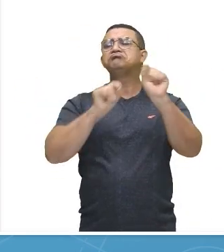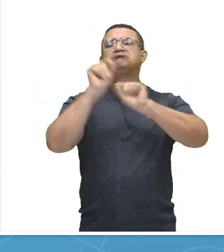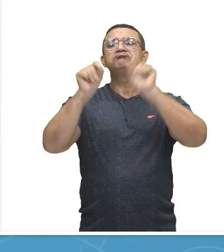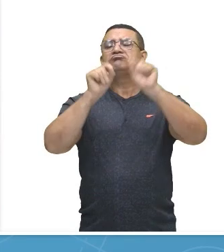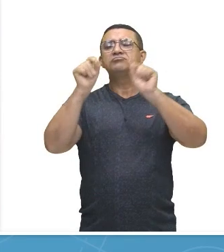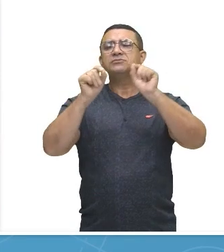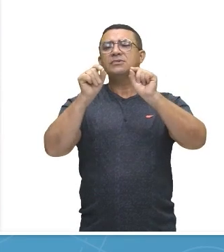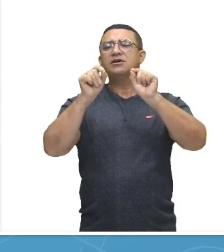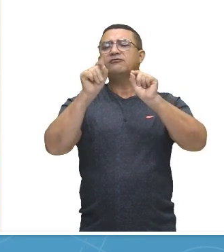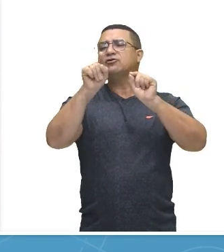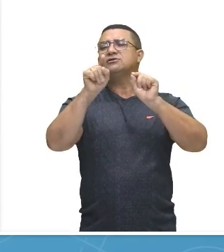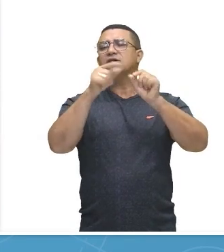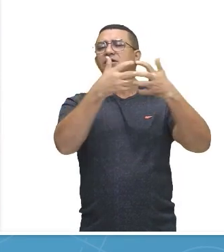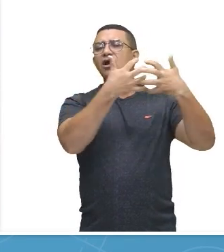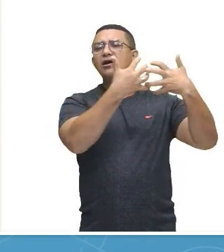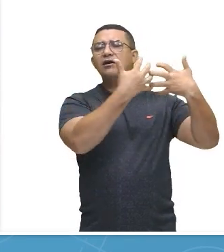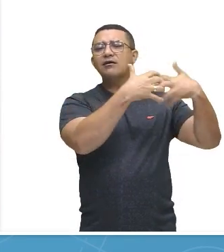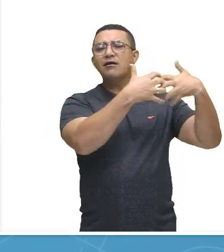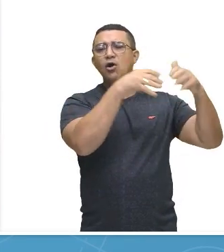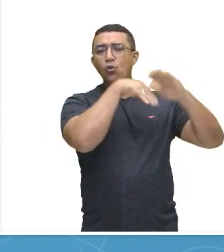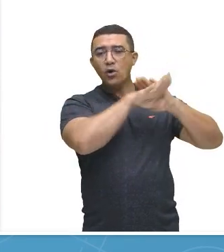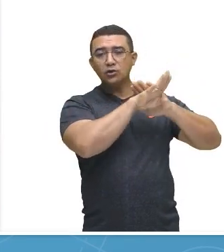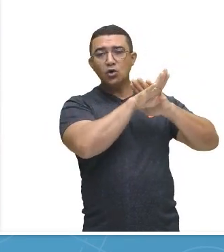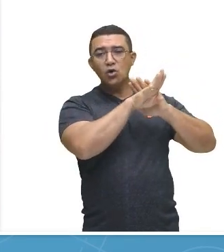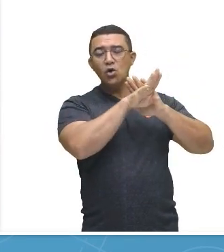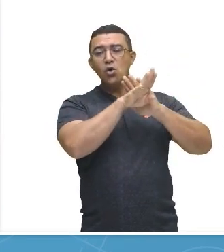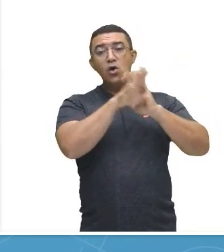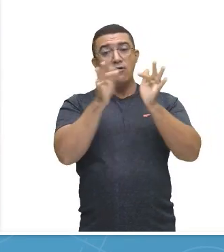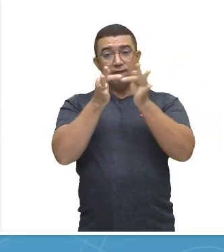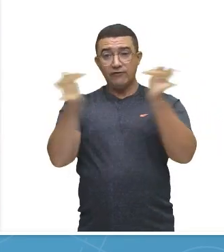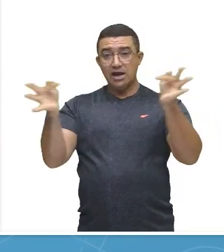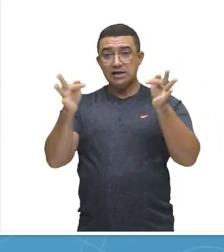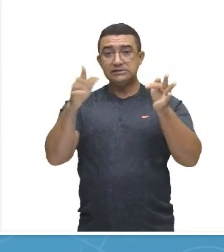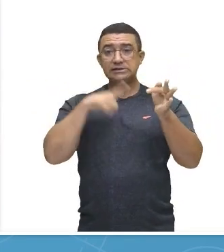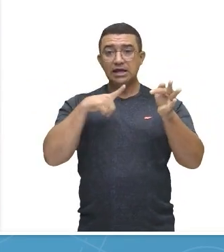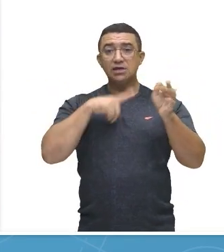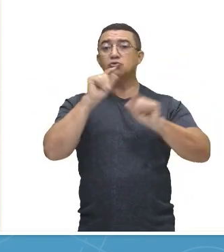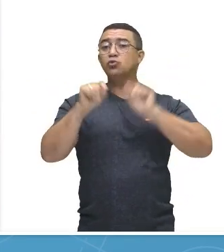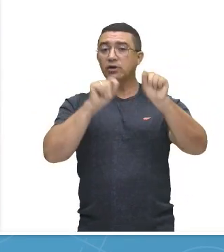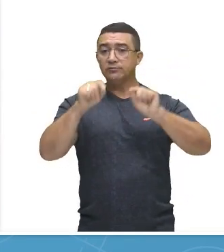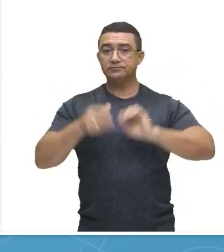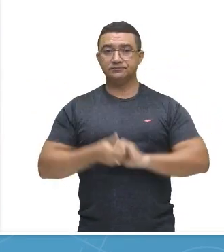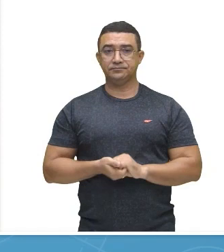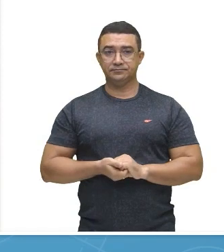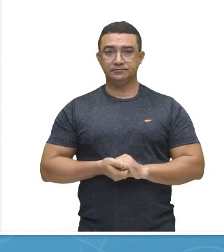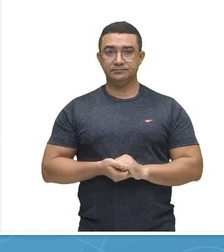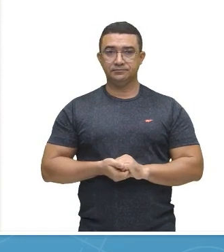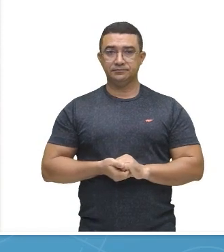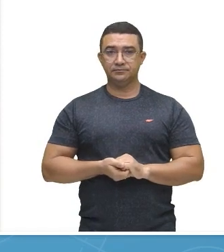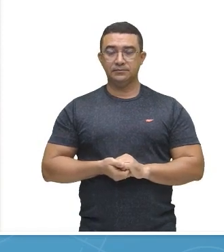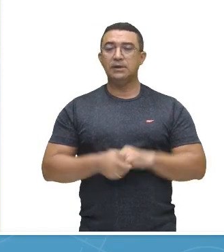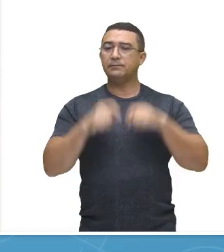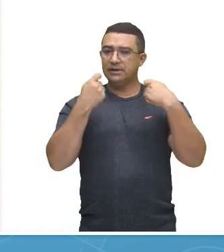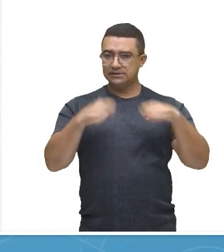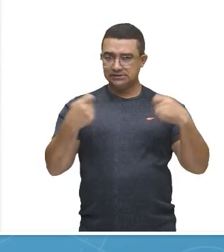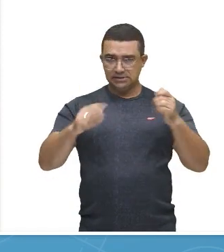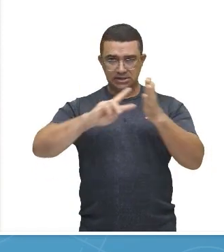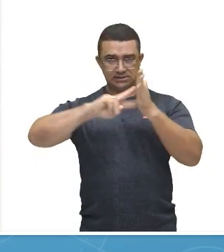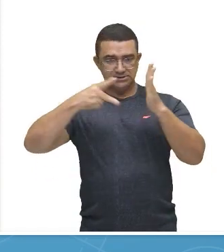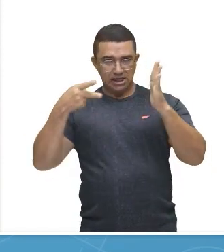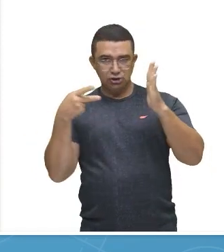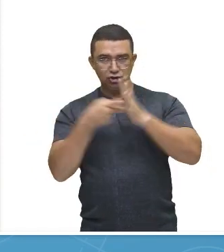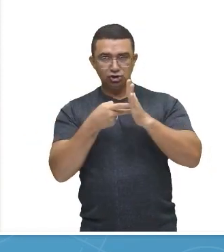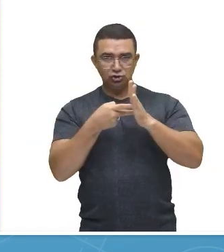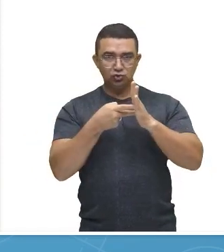você guardou de frase? Frase é o quê? A frase tem que ter o quê? Você disse que tem que ter sentido o